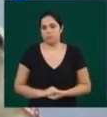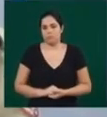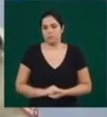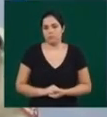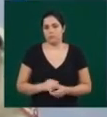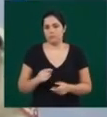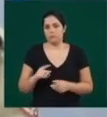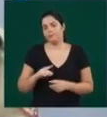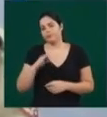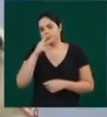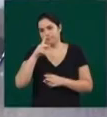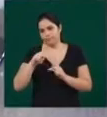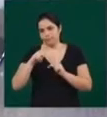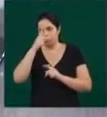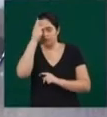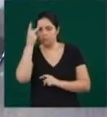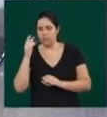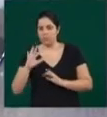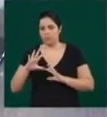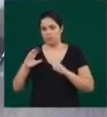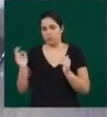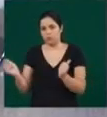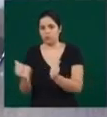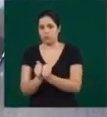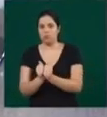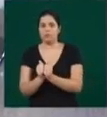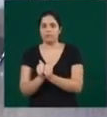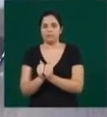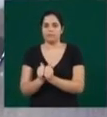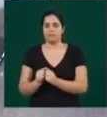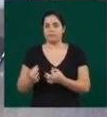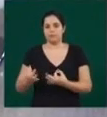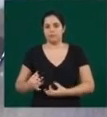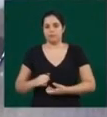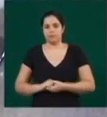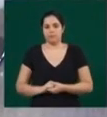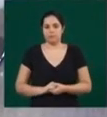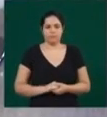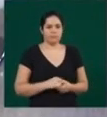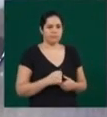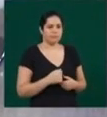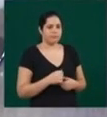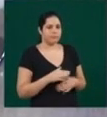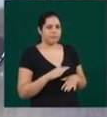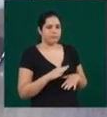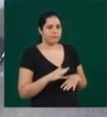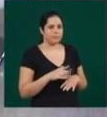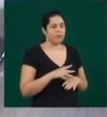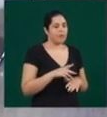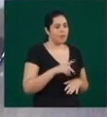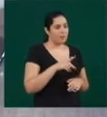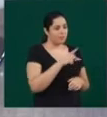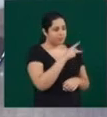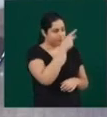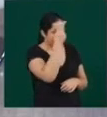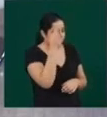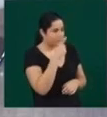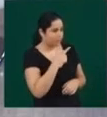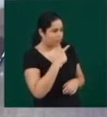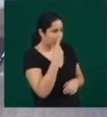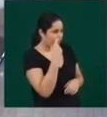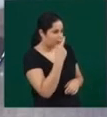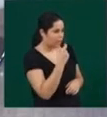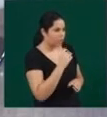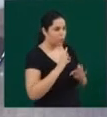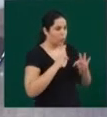se unindo para funcionar. Depende muito da comunidade, do entrosamento da comunidade, isso, né? Para quem tem interesse, o trabalho já é desenvolvido em todos os bairros de Uberlândia. Todos